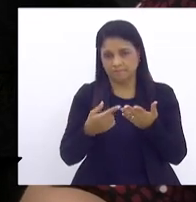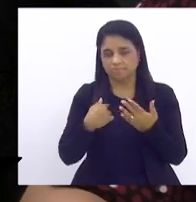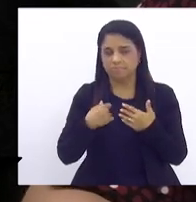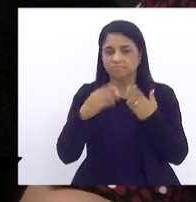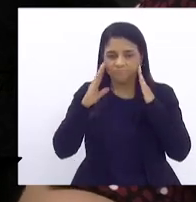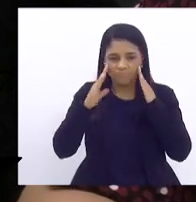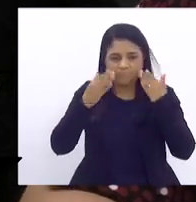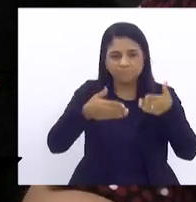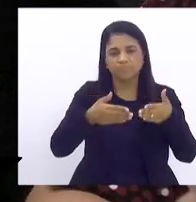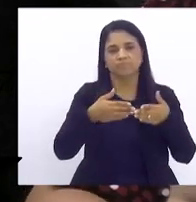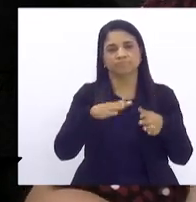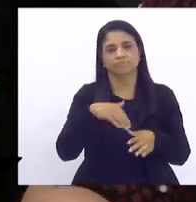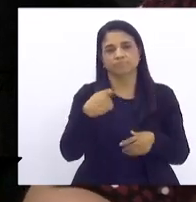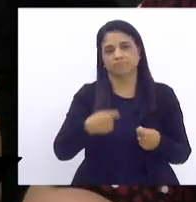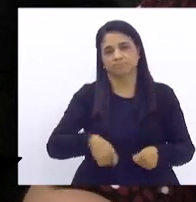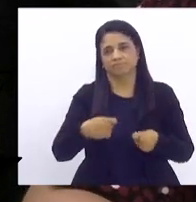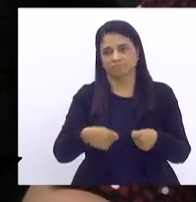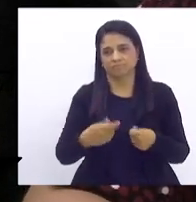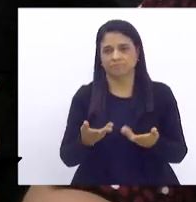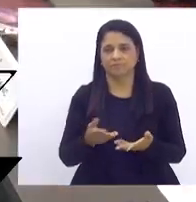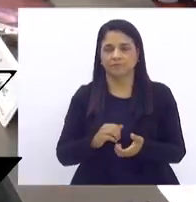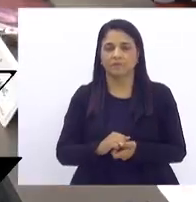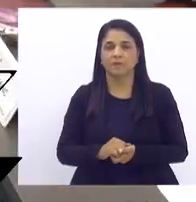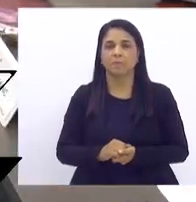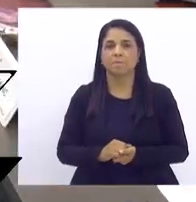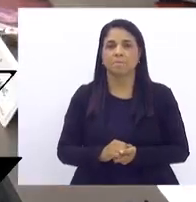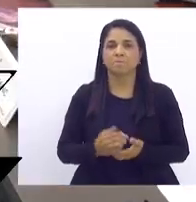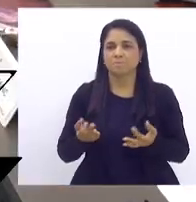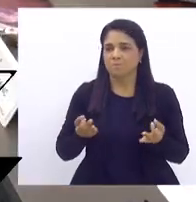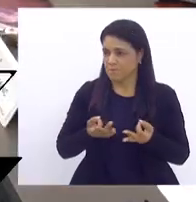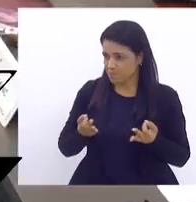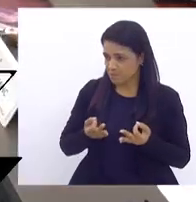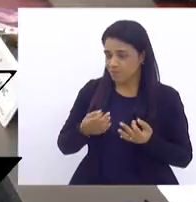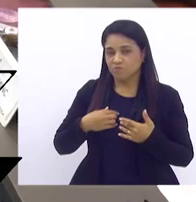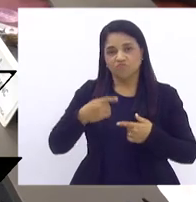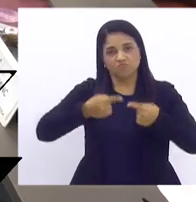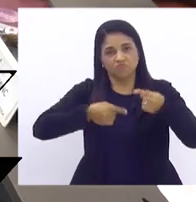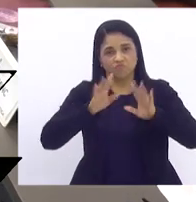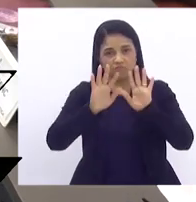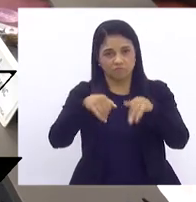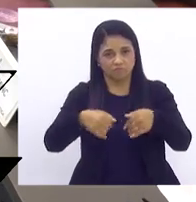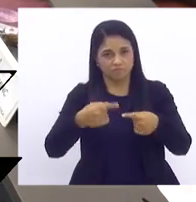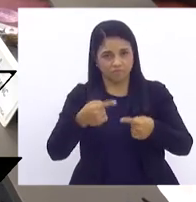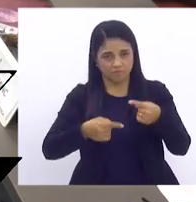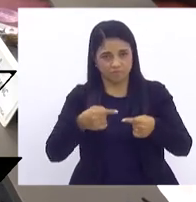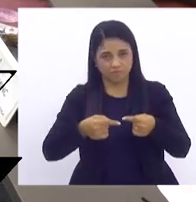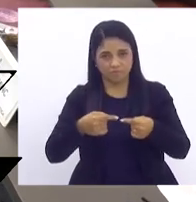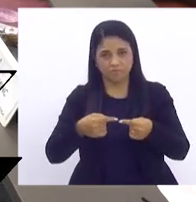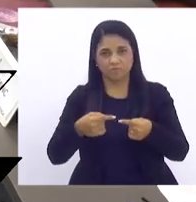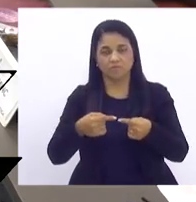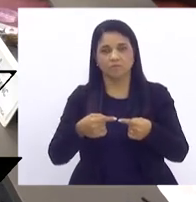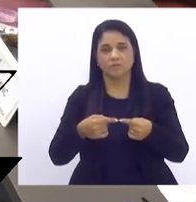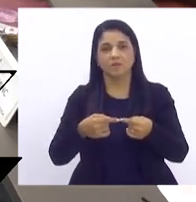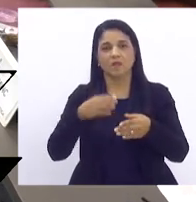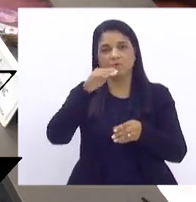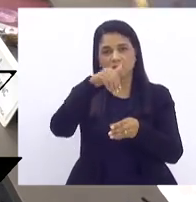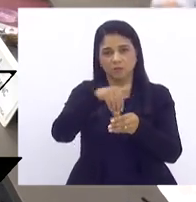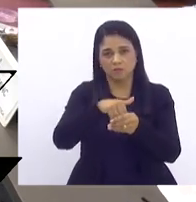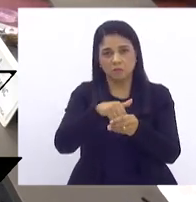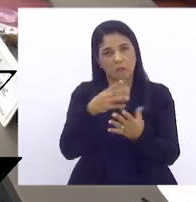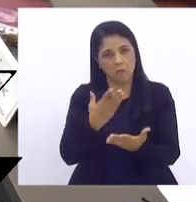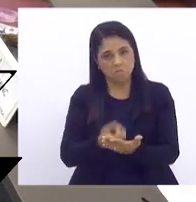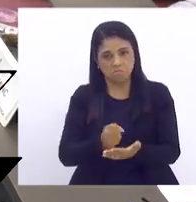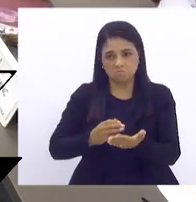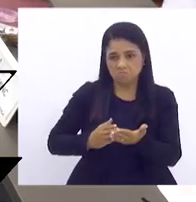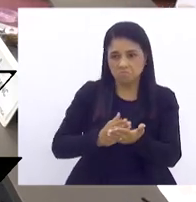está precisando. Perfeito. Não havendo quem queira discutir, encerrada a discussão. Em votação, os senhores que